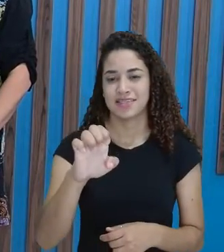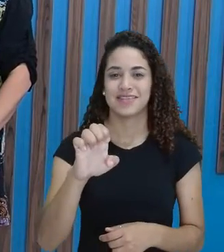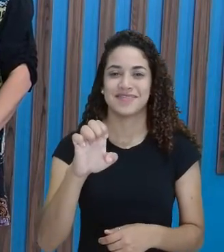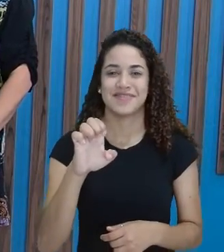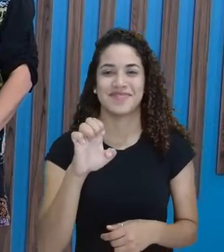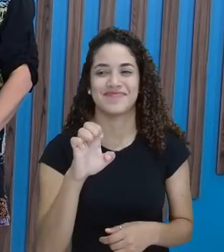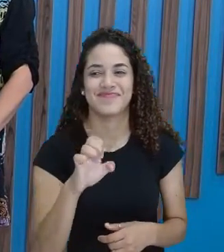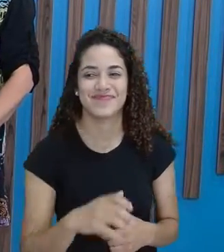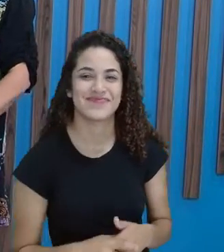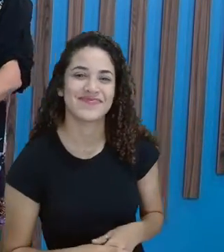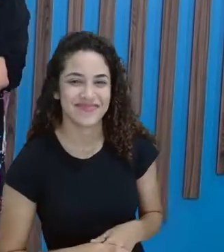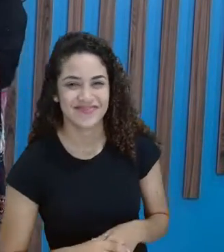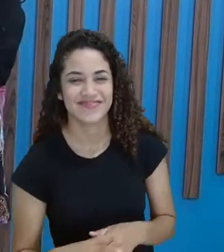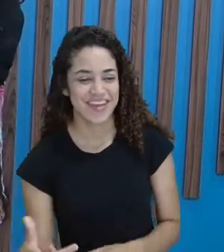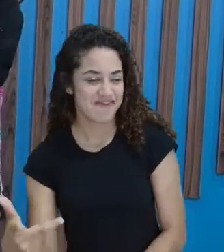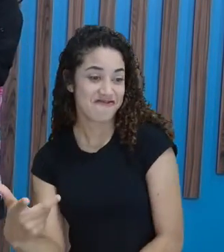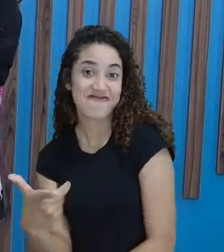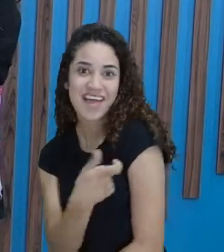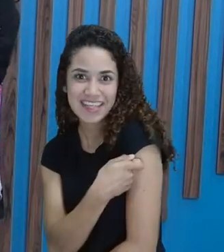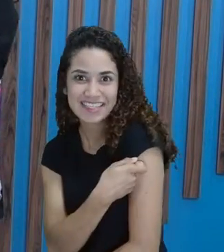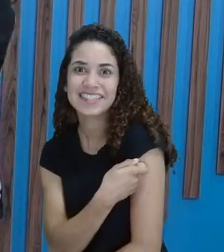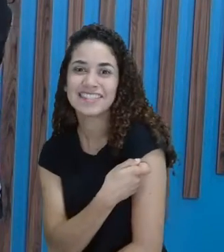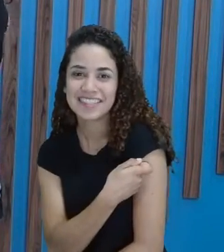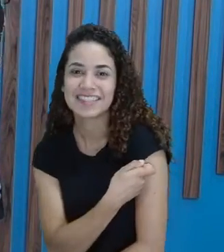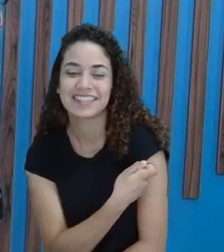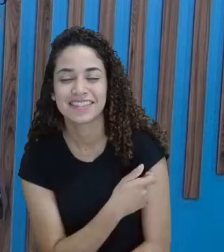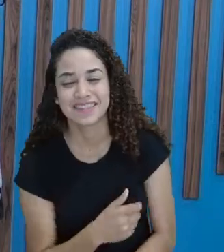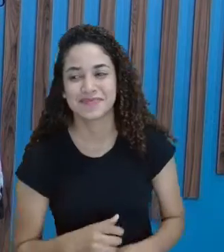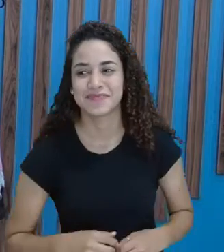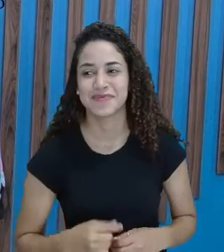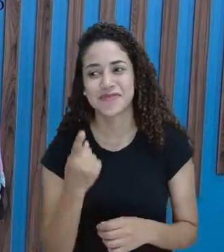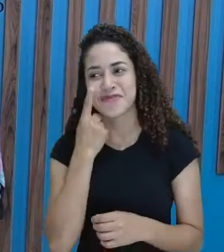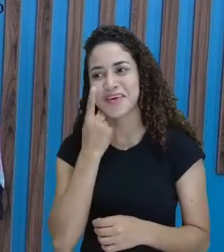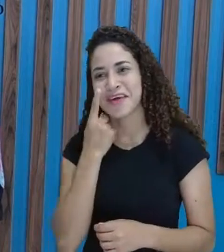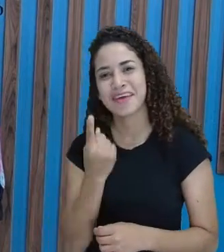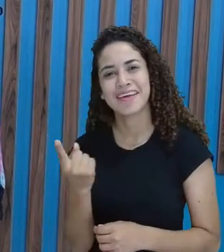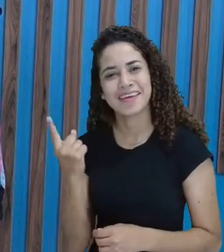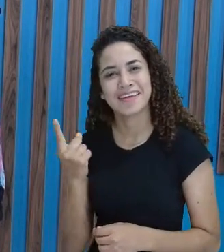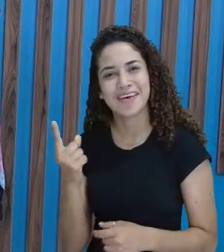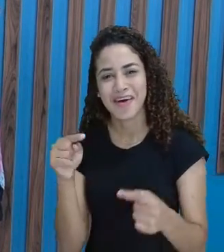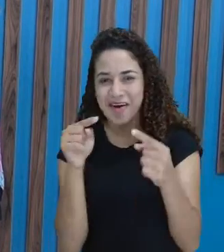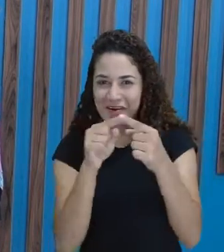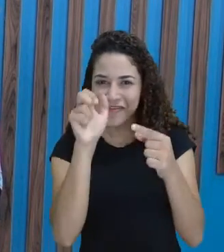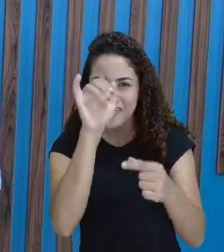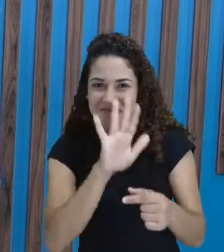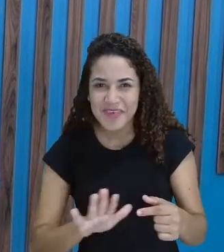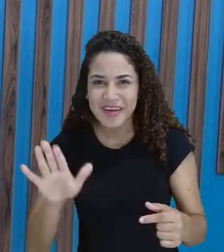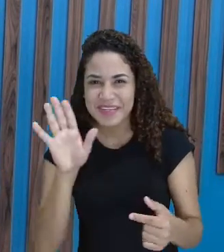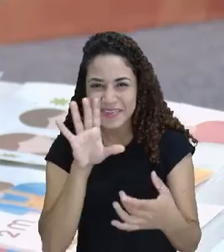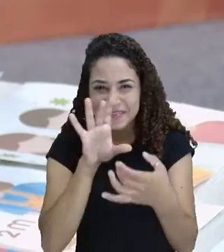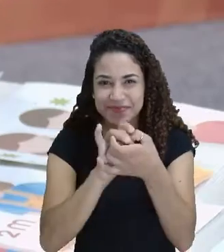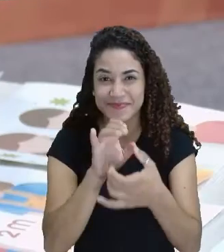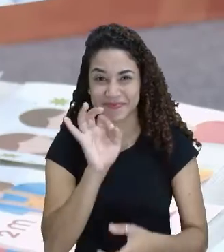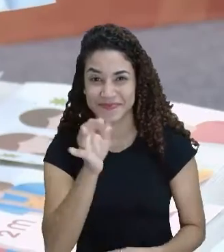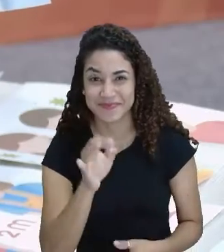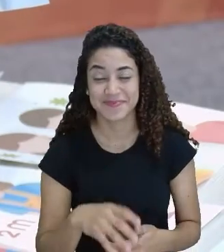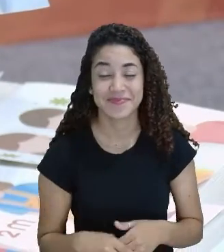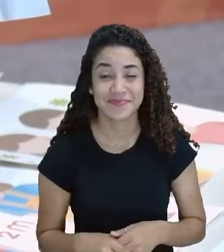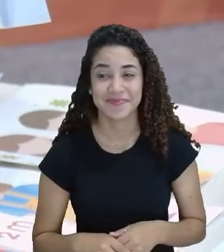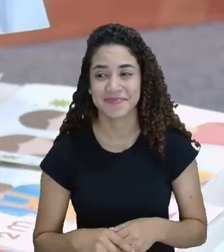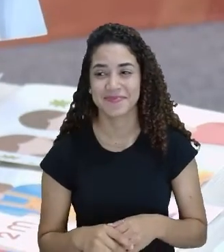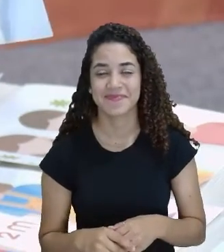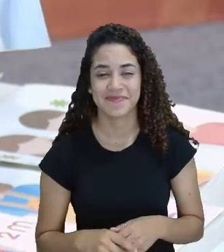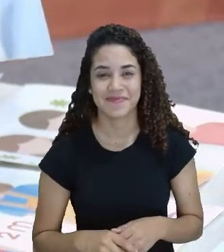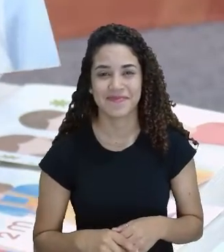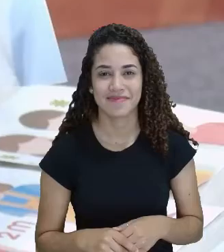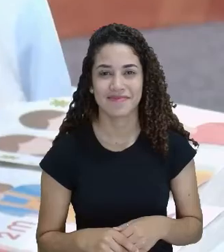Vacine-se. Vacine-se. Olha aqui, ó. Olha aí. Olha aqui. Aí, vacine-se, não é regra